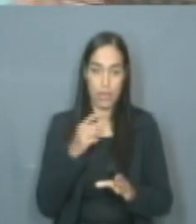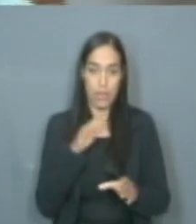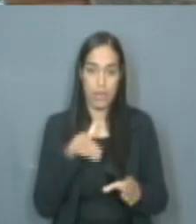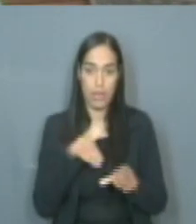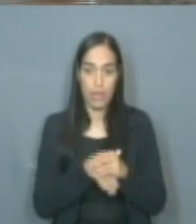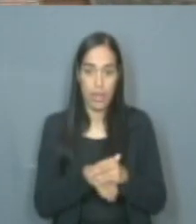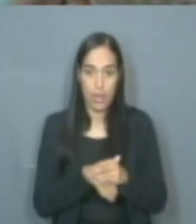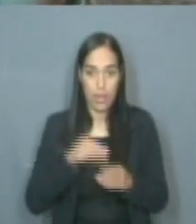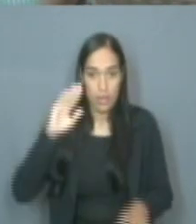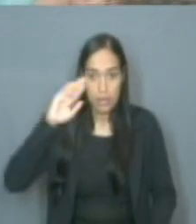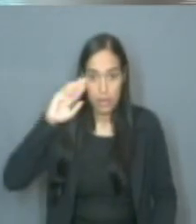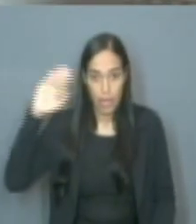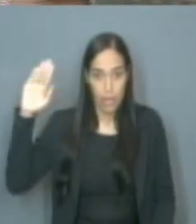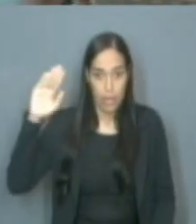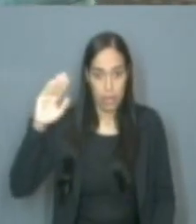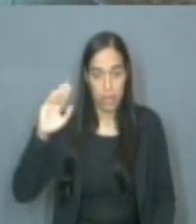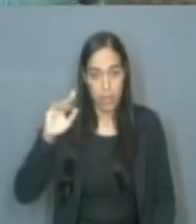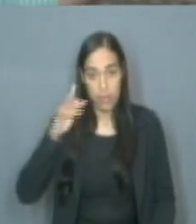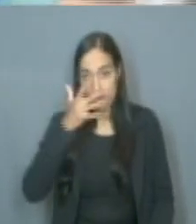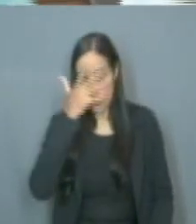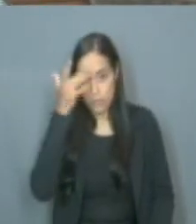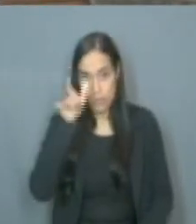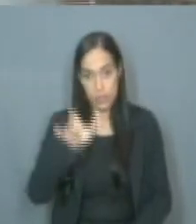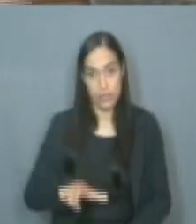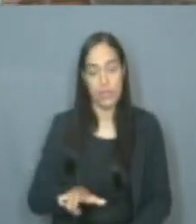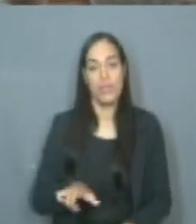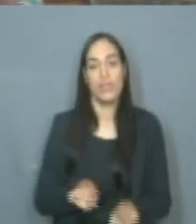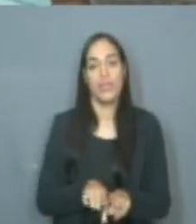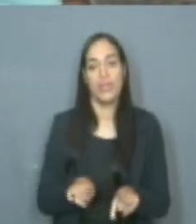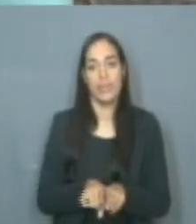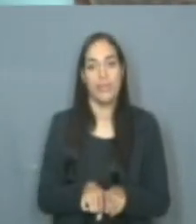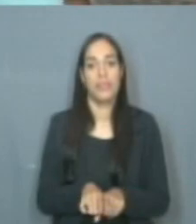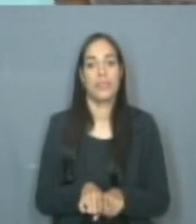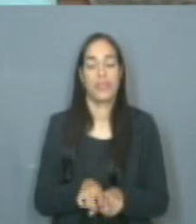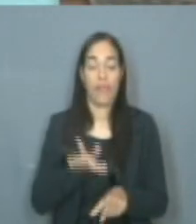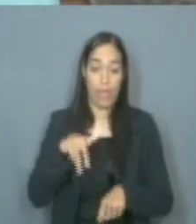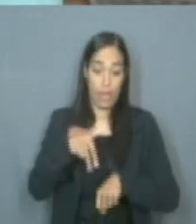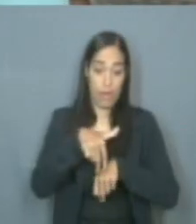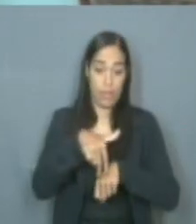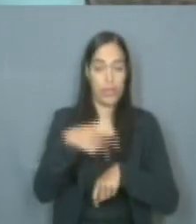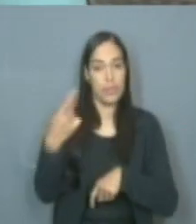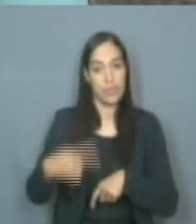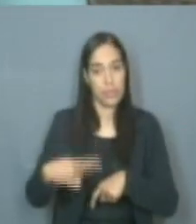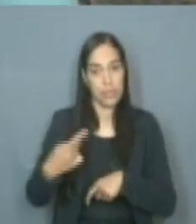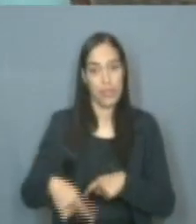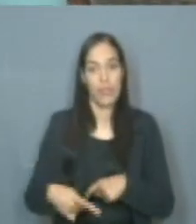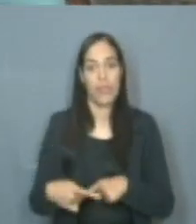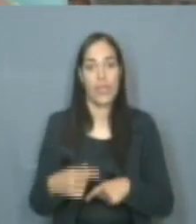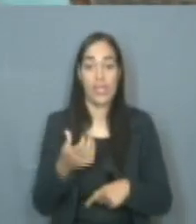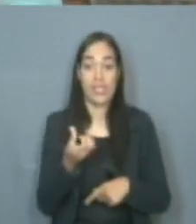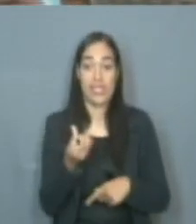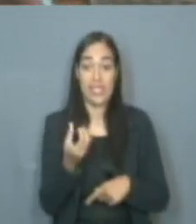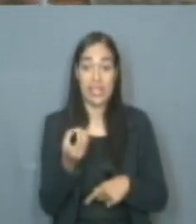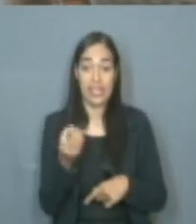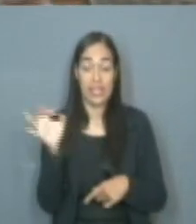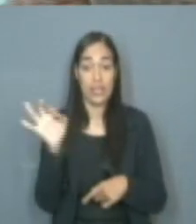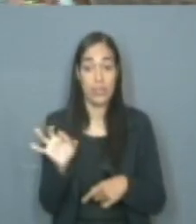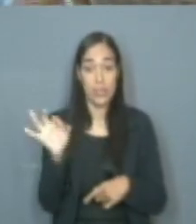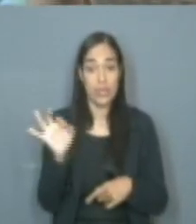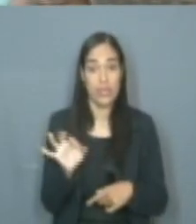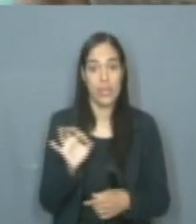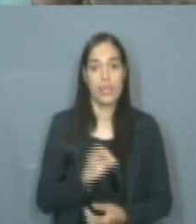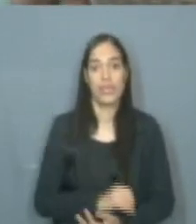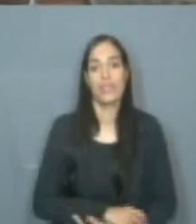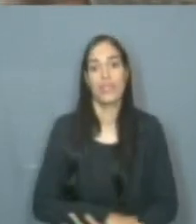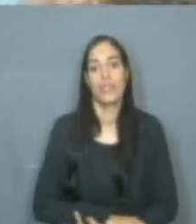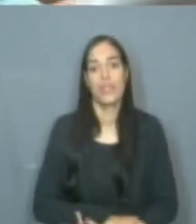dando prioridade para pessoas. Aí foi colocado os dados aqui na tribuna dessa casa. Porque 60%, eu estou citando aqui